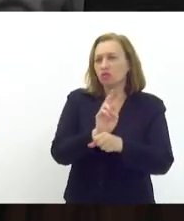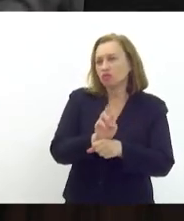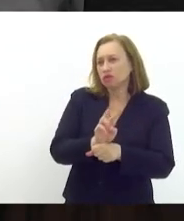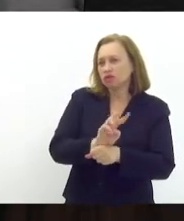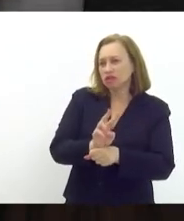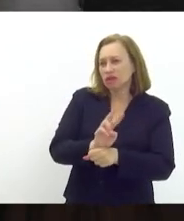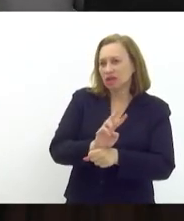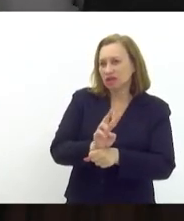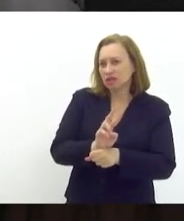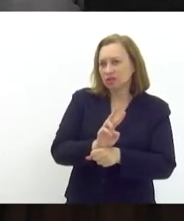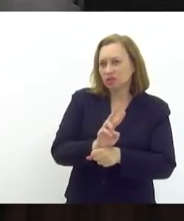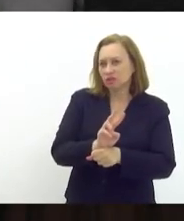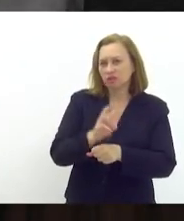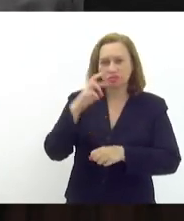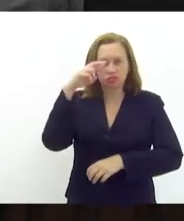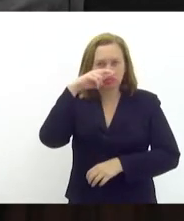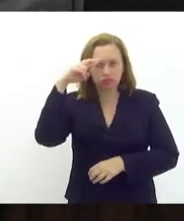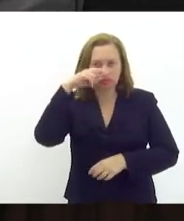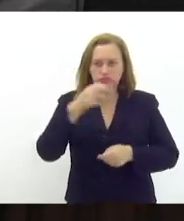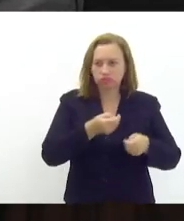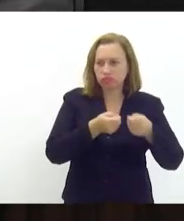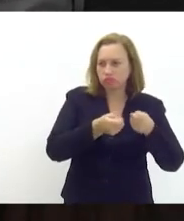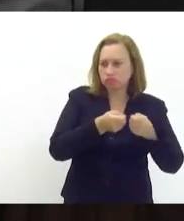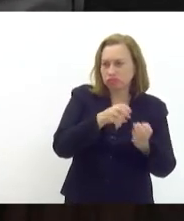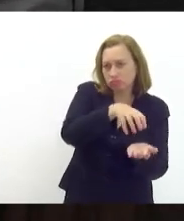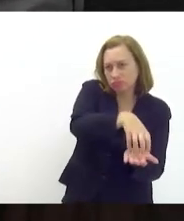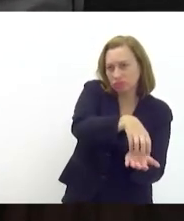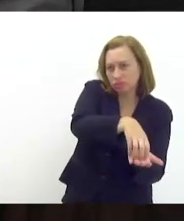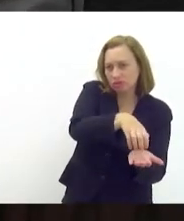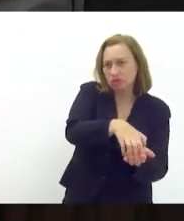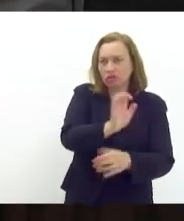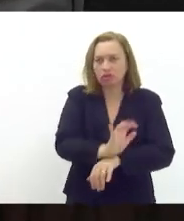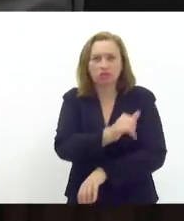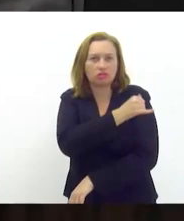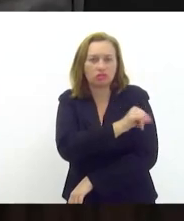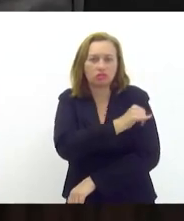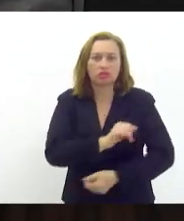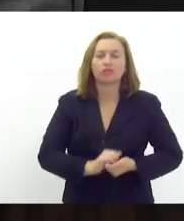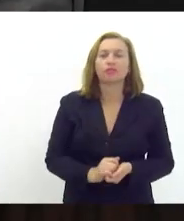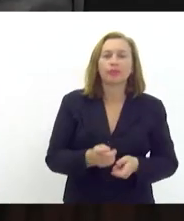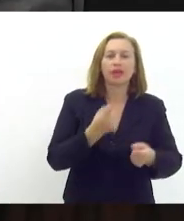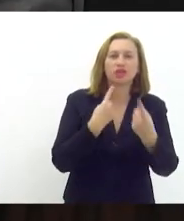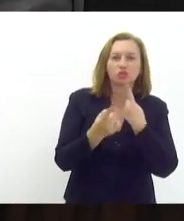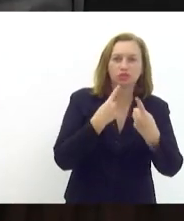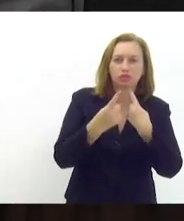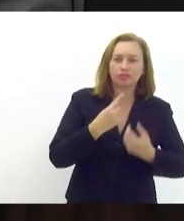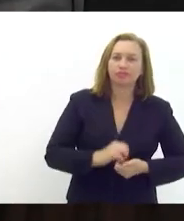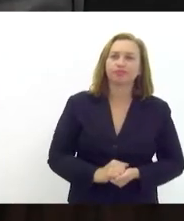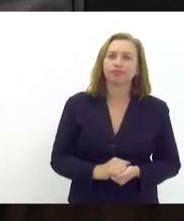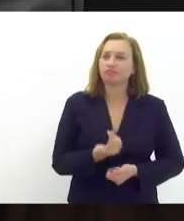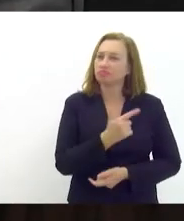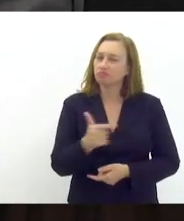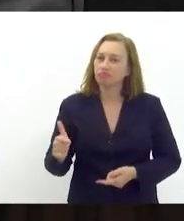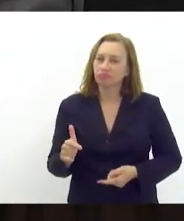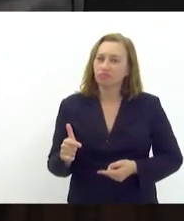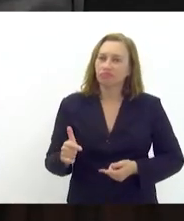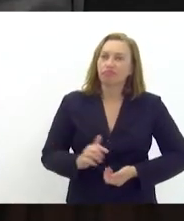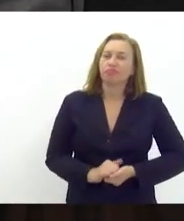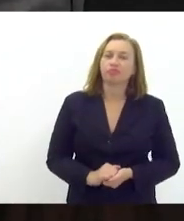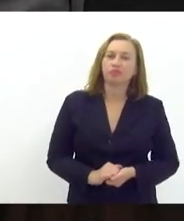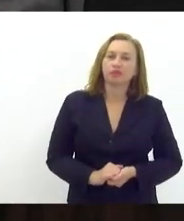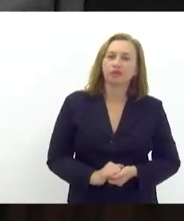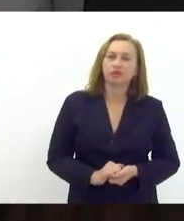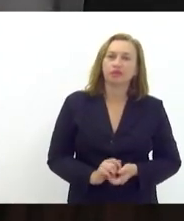pelas agências reguladoras no âmbito do Estado do Rio de Janeiro em discussão não havendo Quem Queira